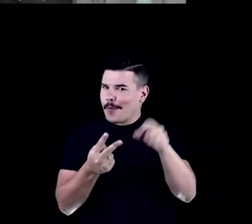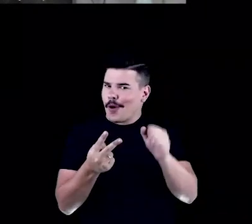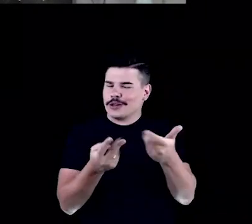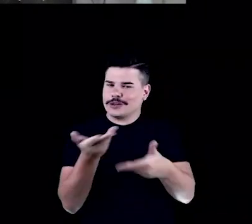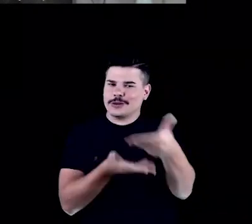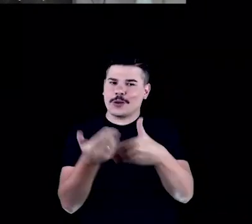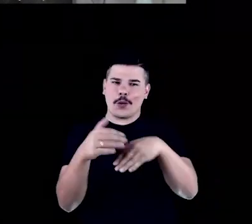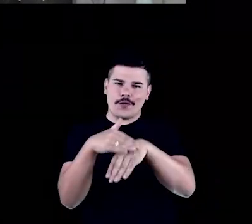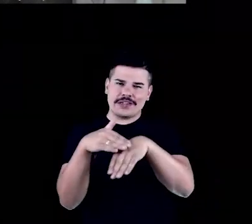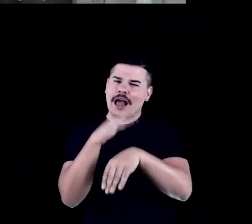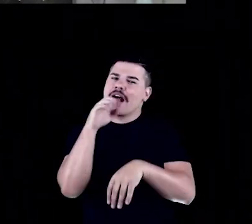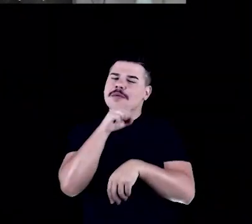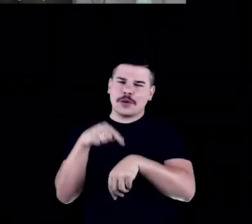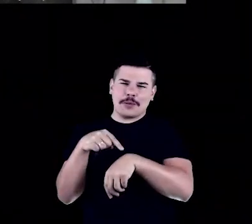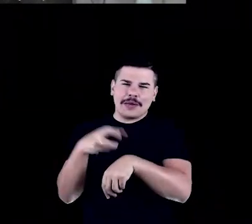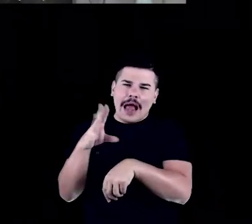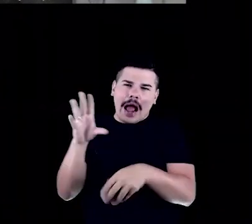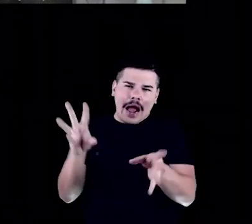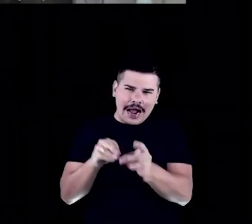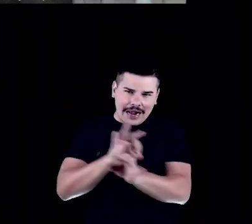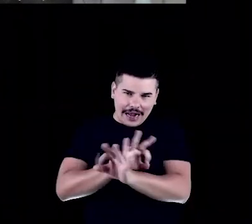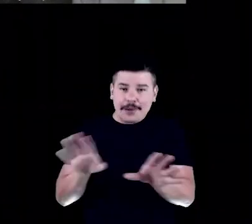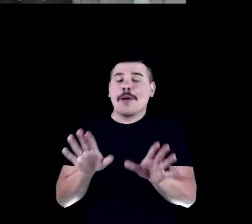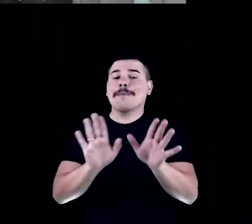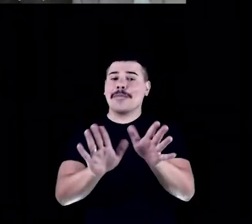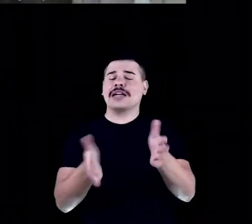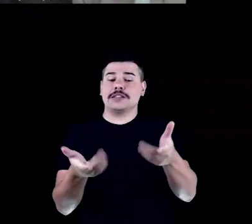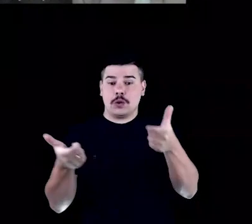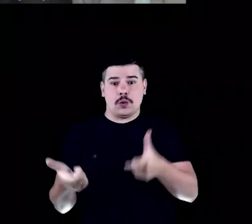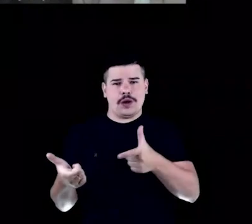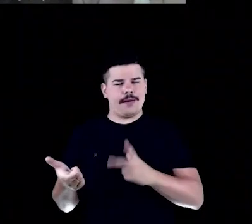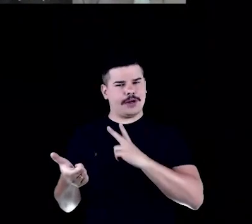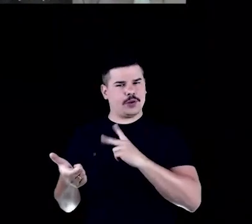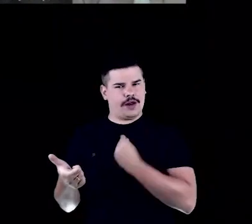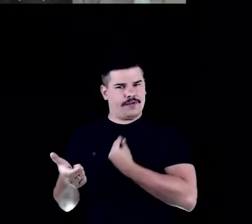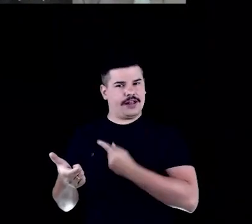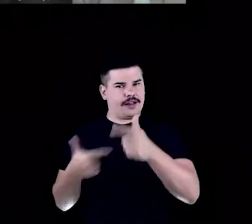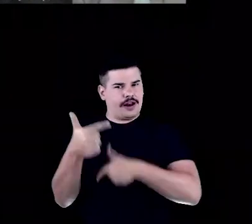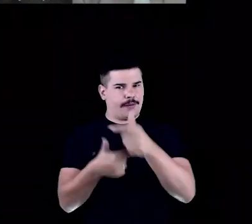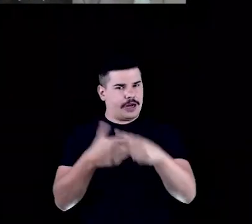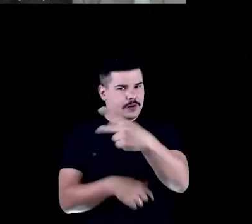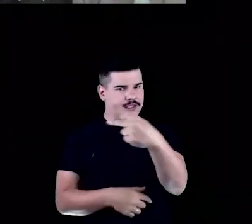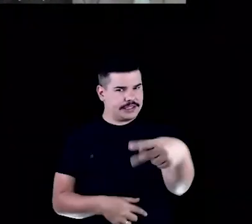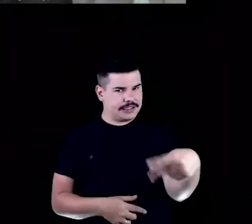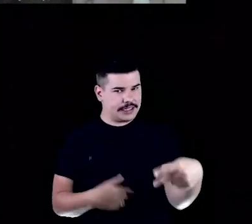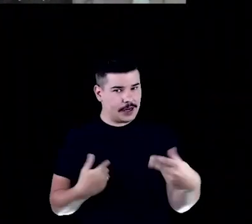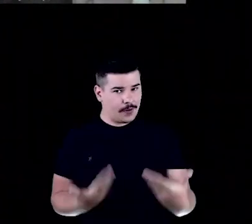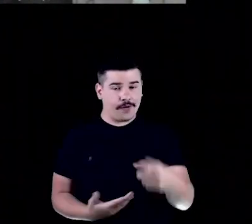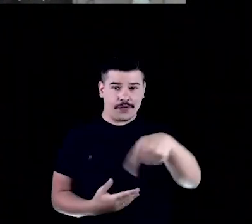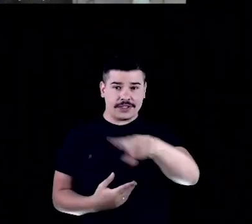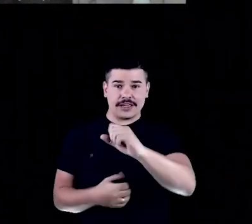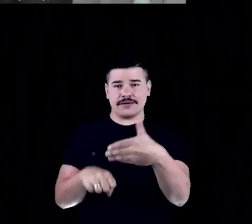pode falar também, pode ser interessante para esses últimos momentos, é, apesar desse lugar particular do trabalho de vocês,